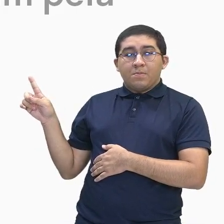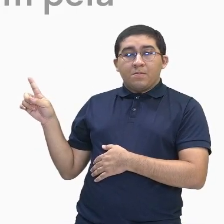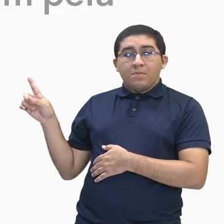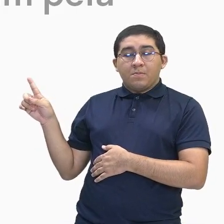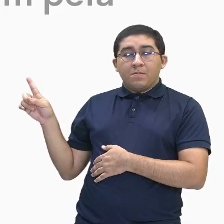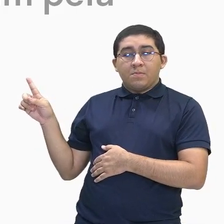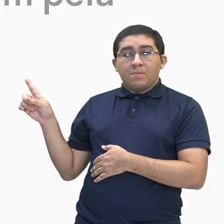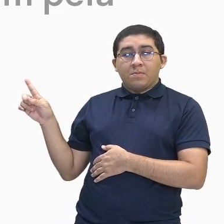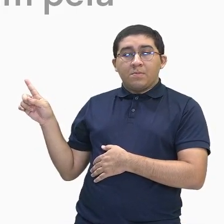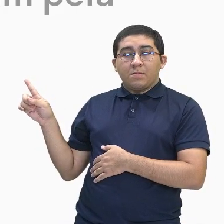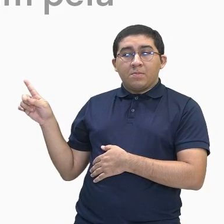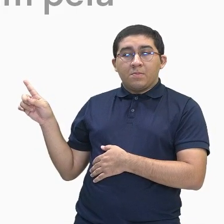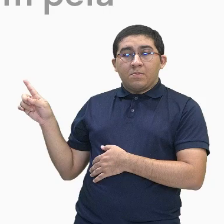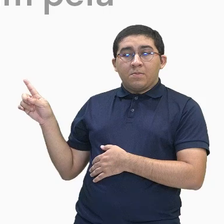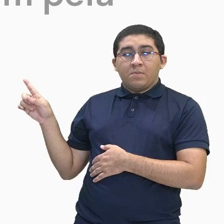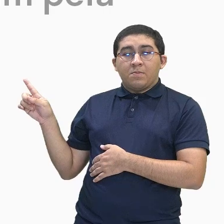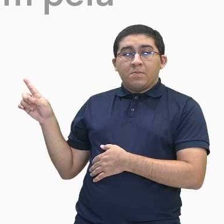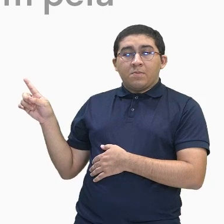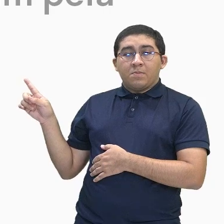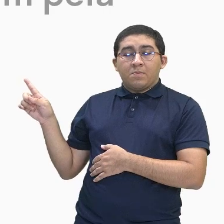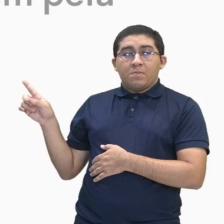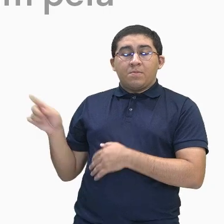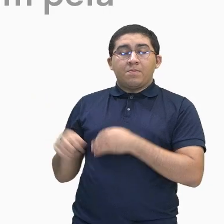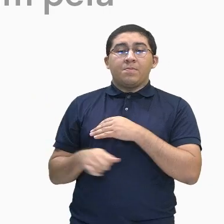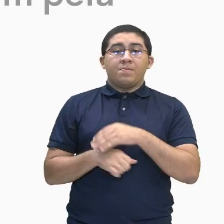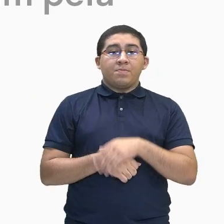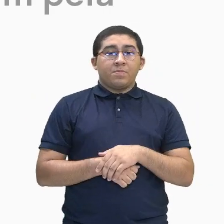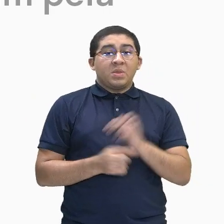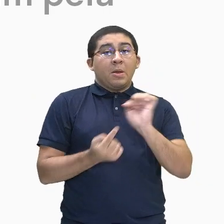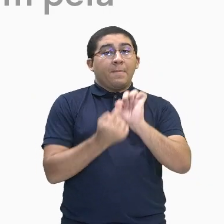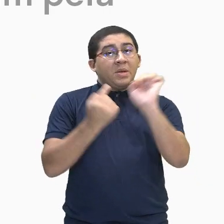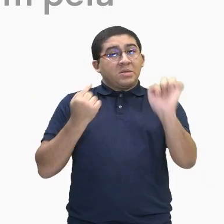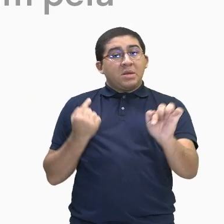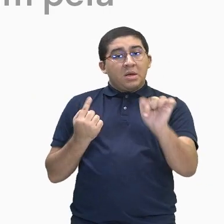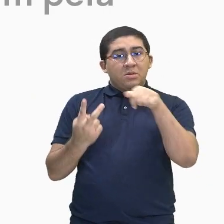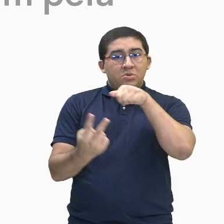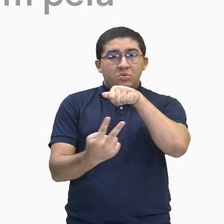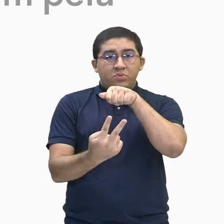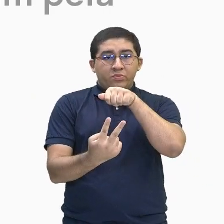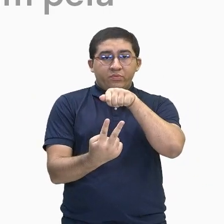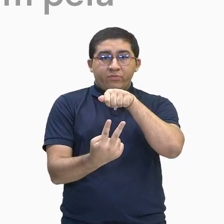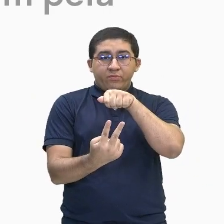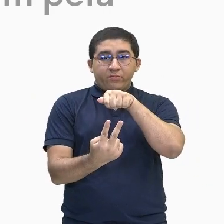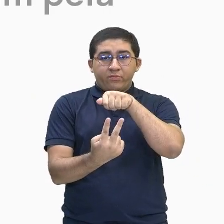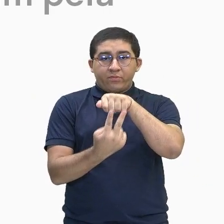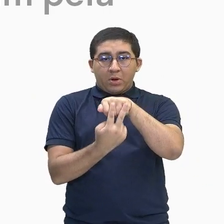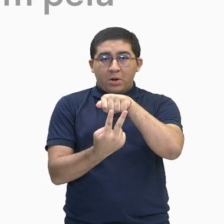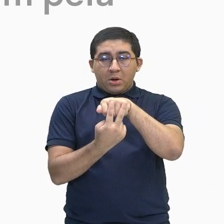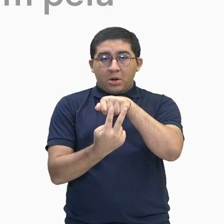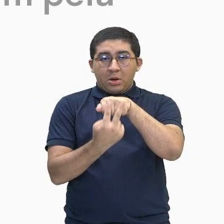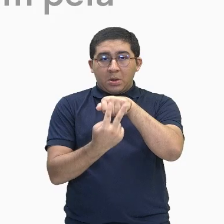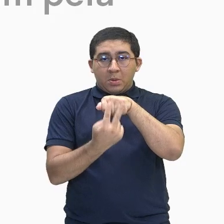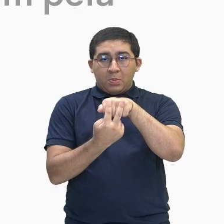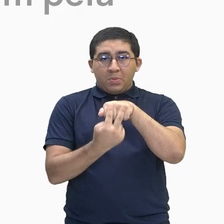eu tenho o passado do verbo to be, né? Tá? Aqui, ó,